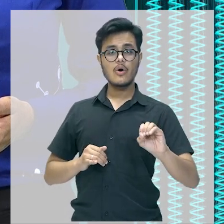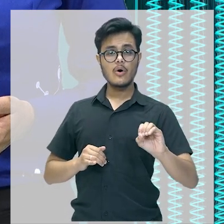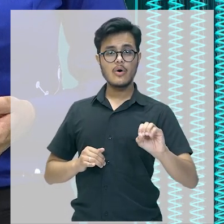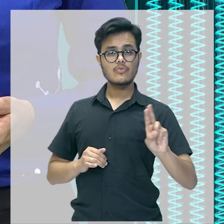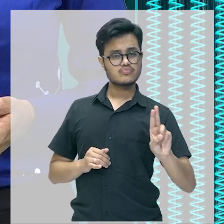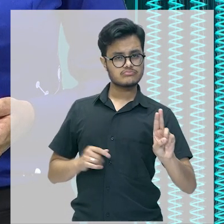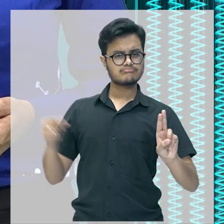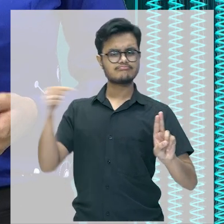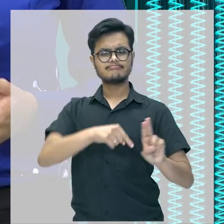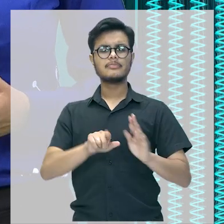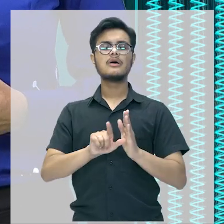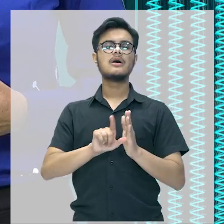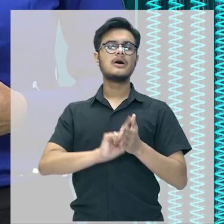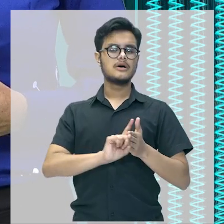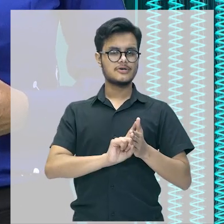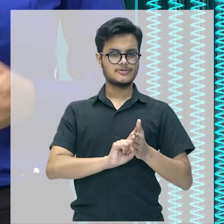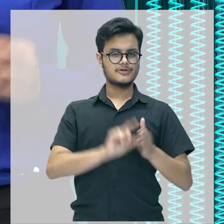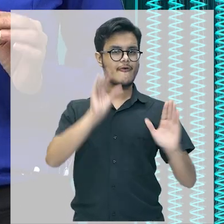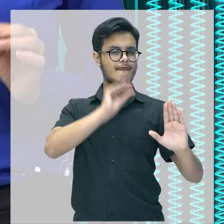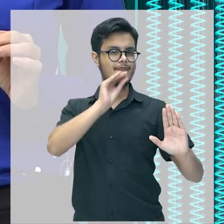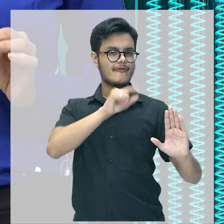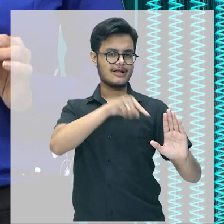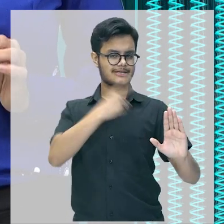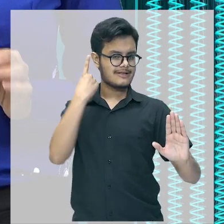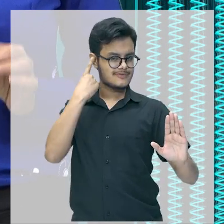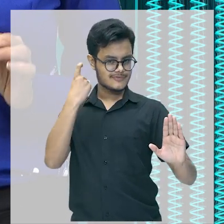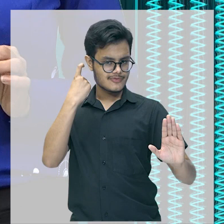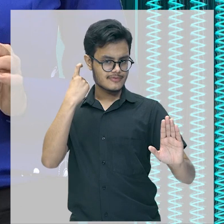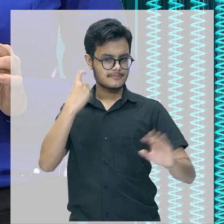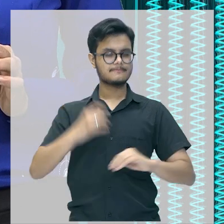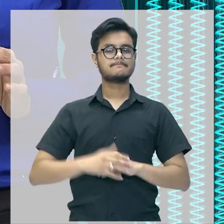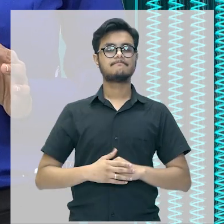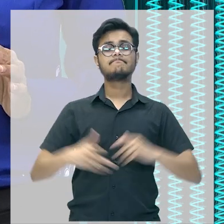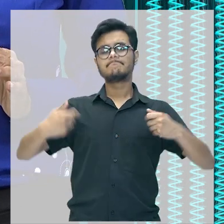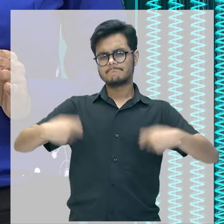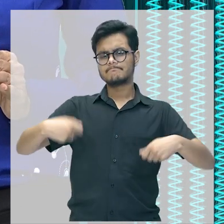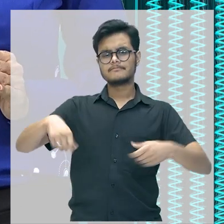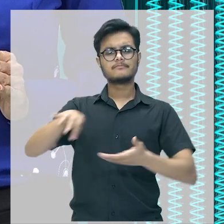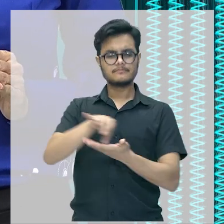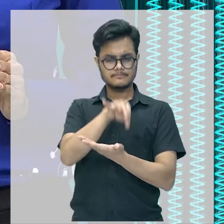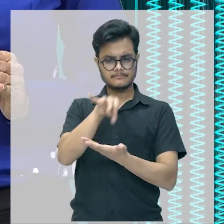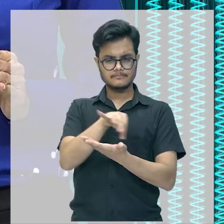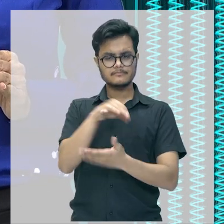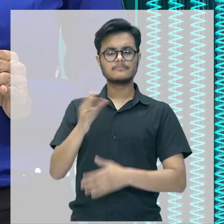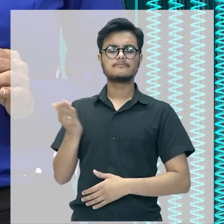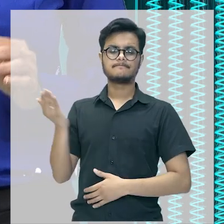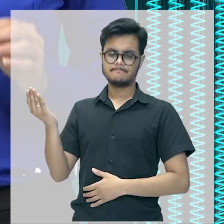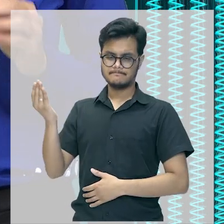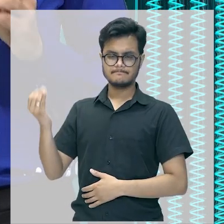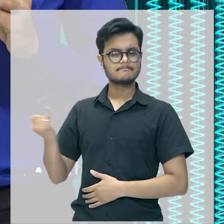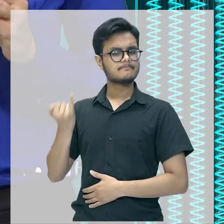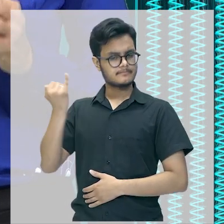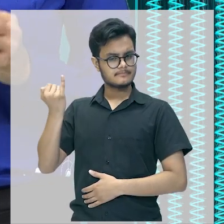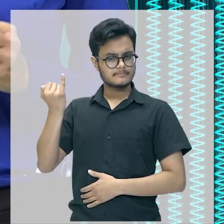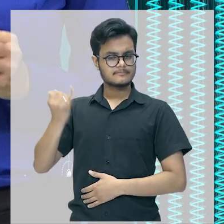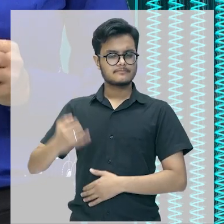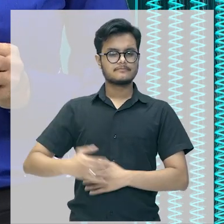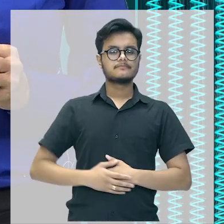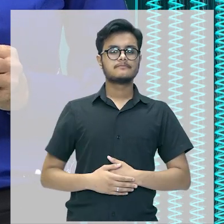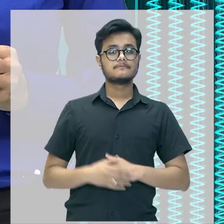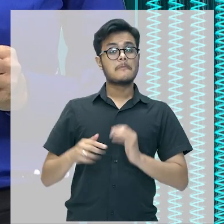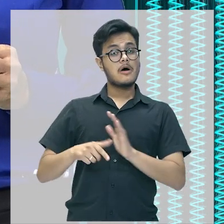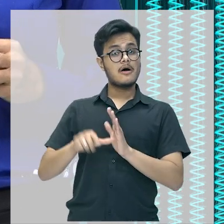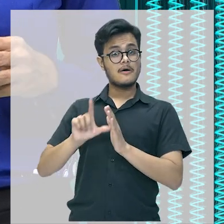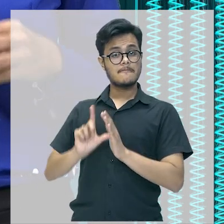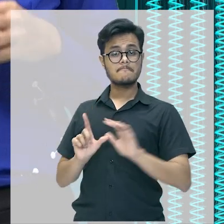consoante, right? Como a gente viu lá no texto. Isso é importante você anotar, tá? Então, o artigo indefinido a, ele é usado antes